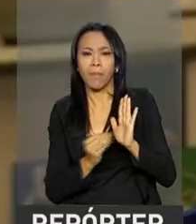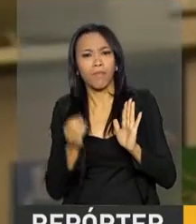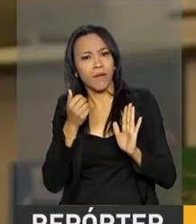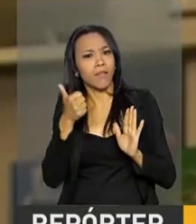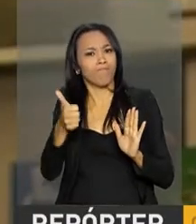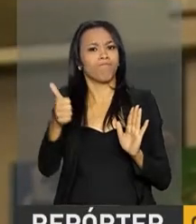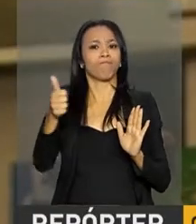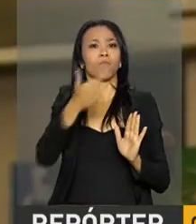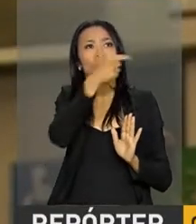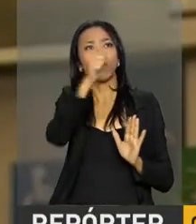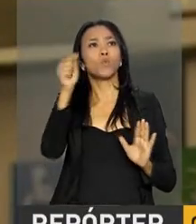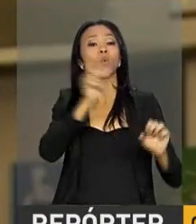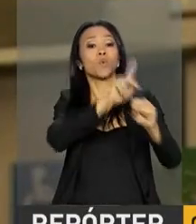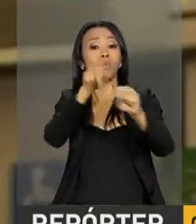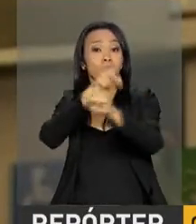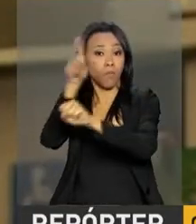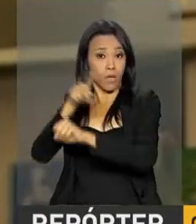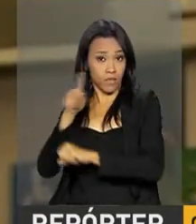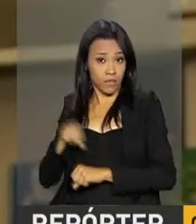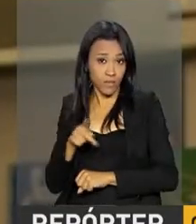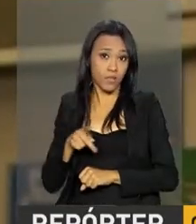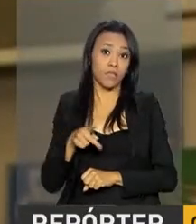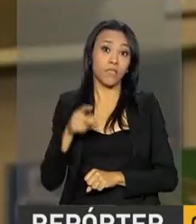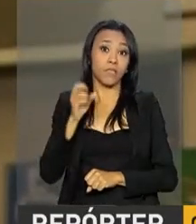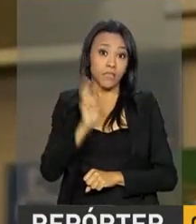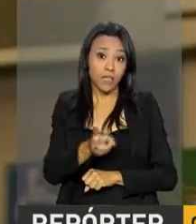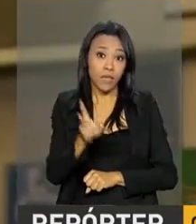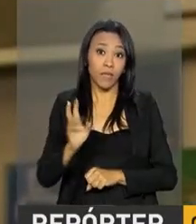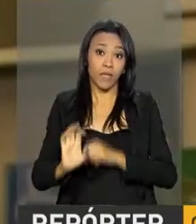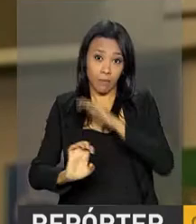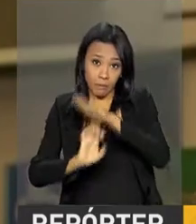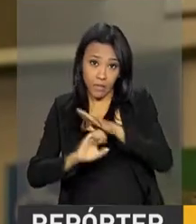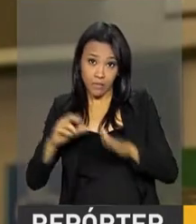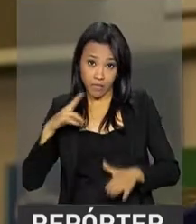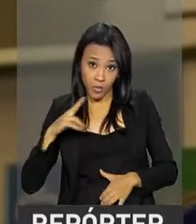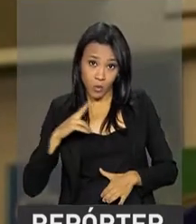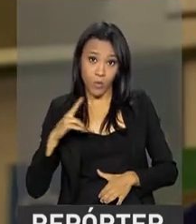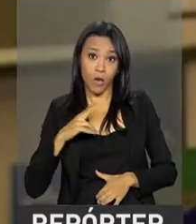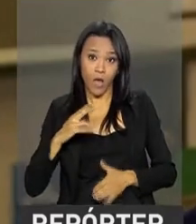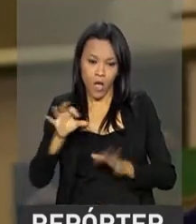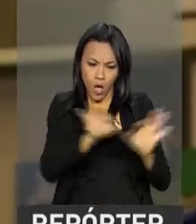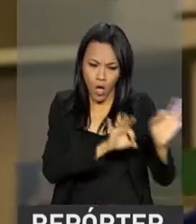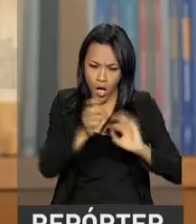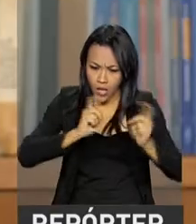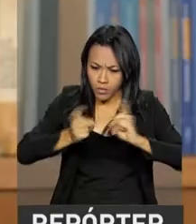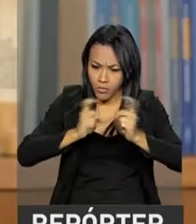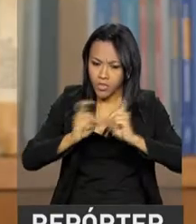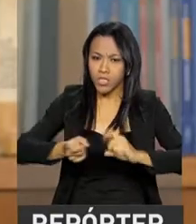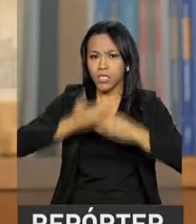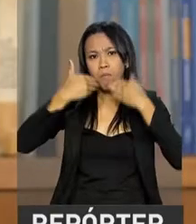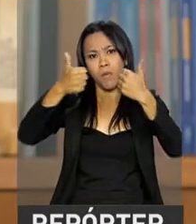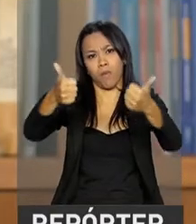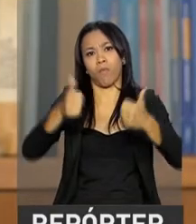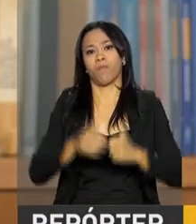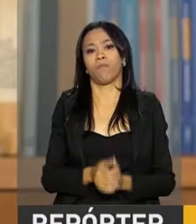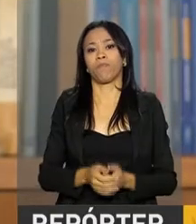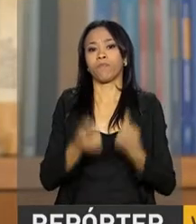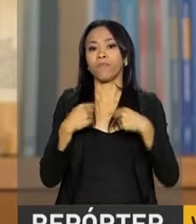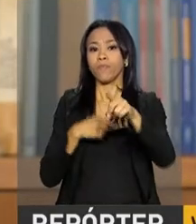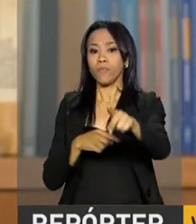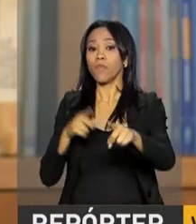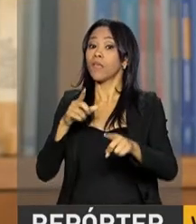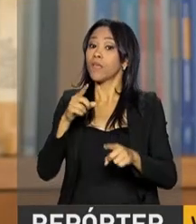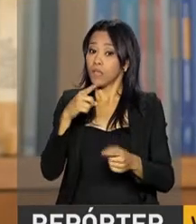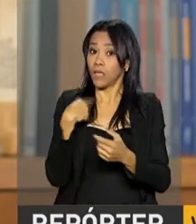outros países sempre que é iniciativa privada entra as coisas tendem a melhorar a estudos que mostram que concessões